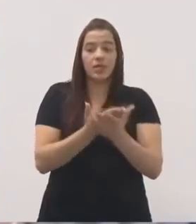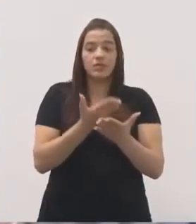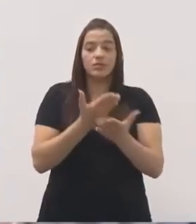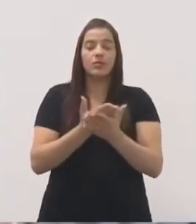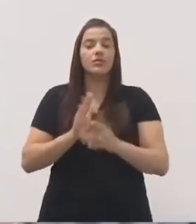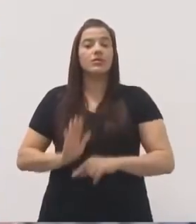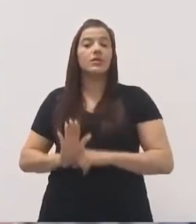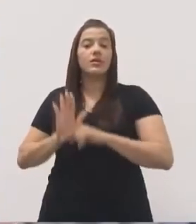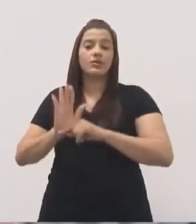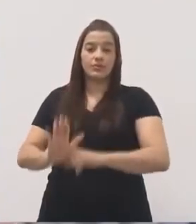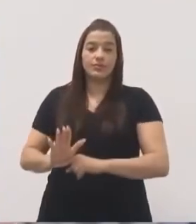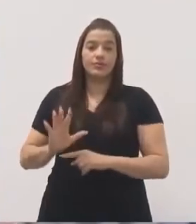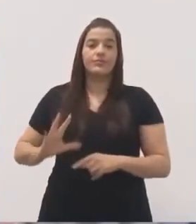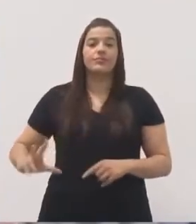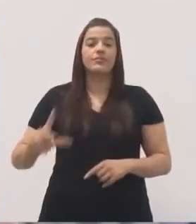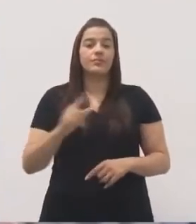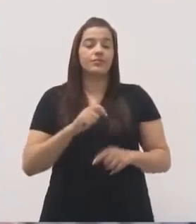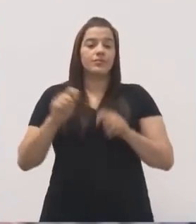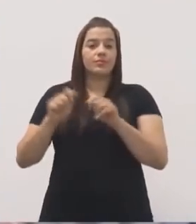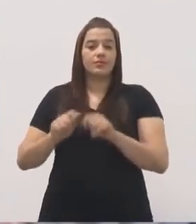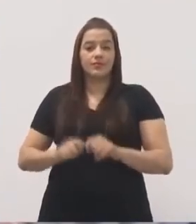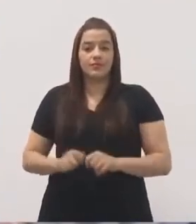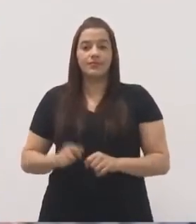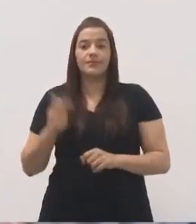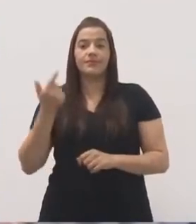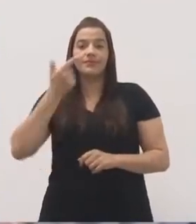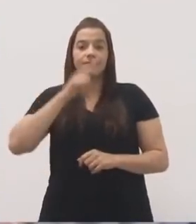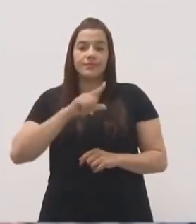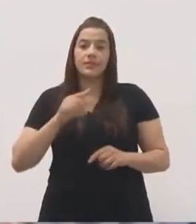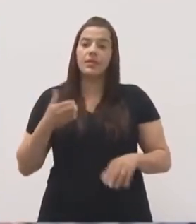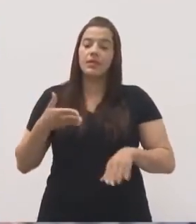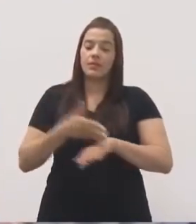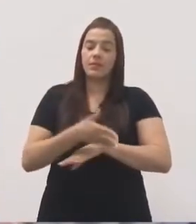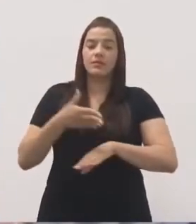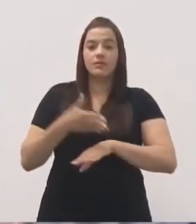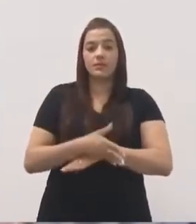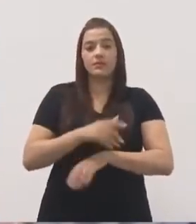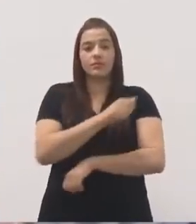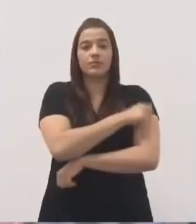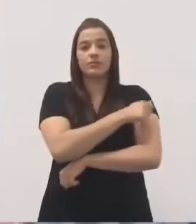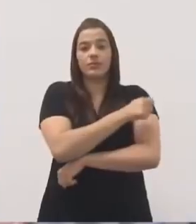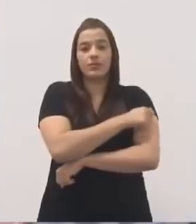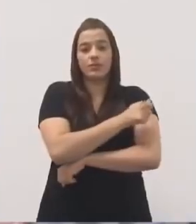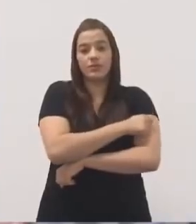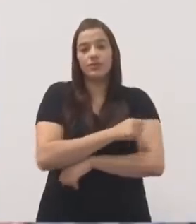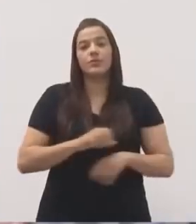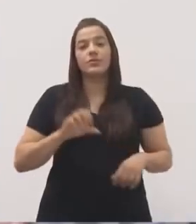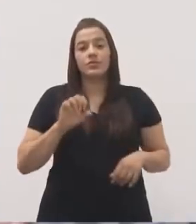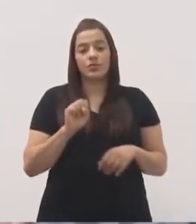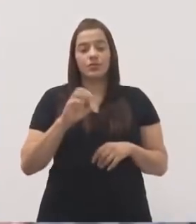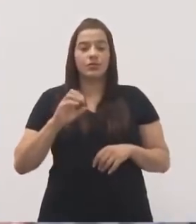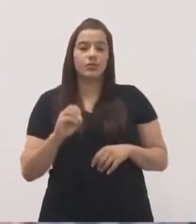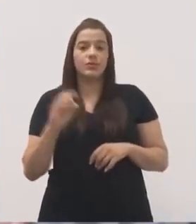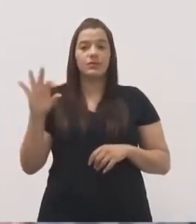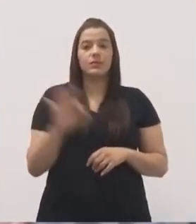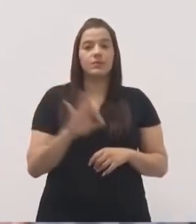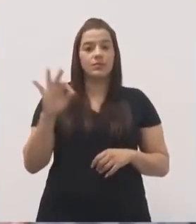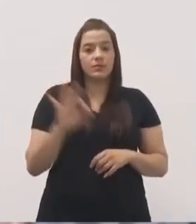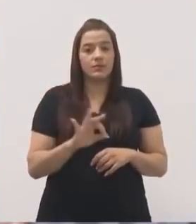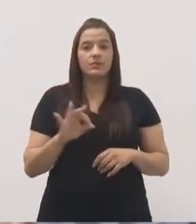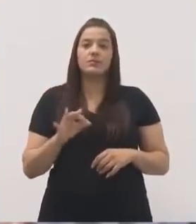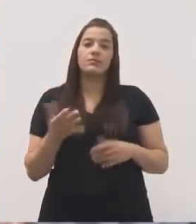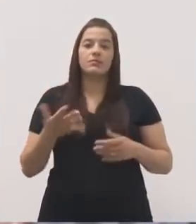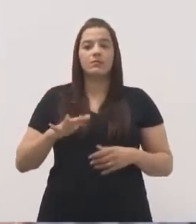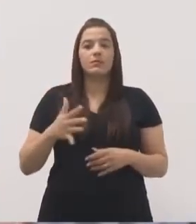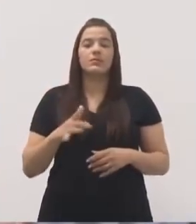organizando essas mobilizações, nesse caso, para que haja participação dos alunos dos 80%, que por enquanto é isso,